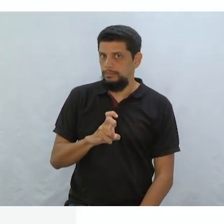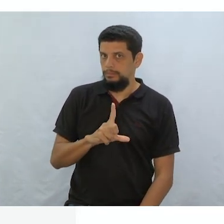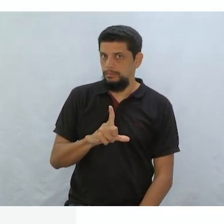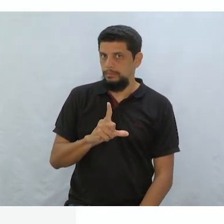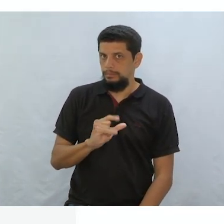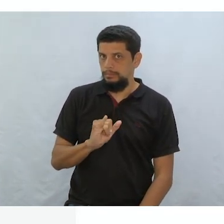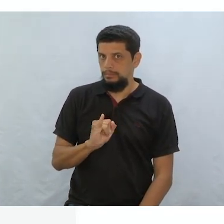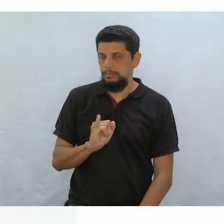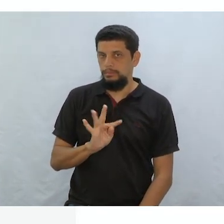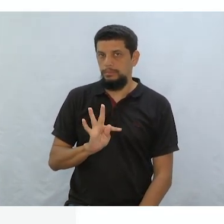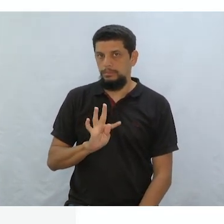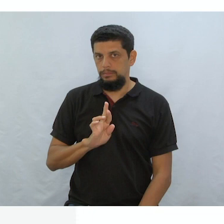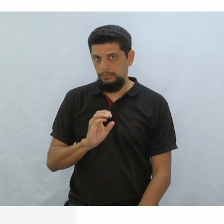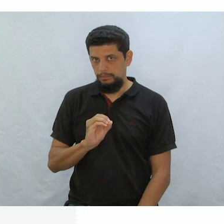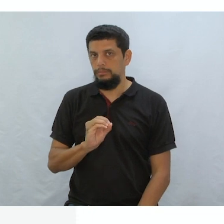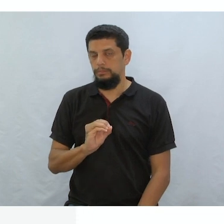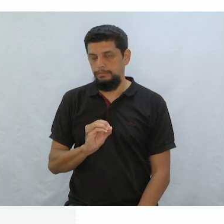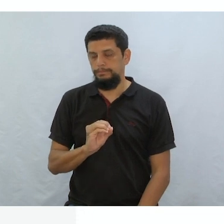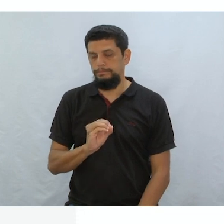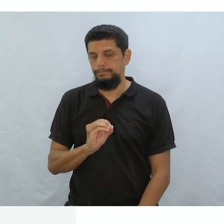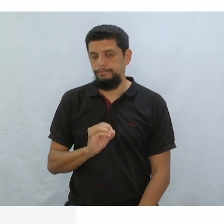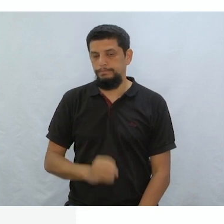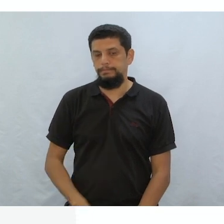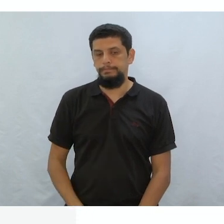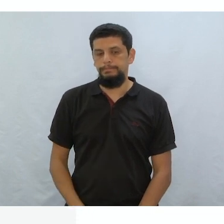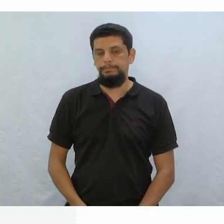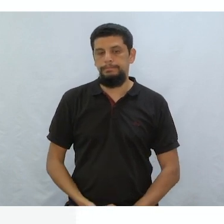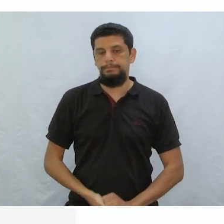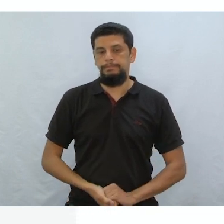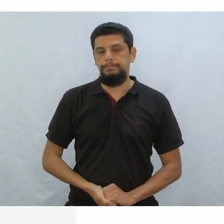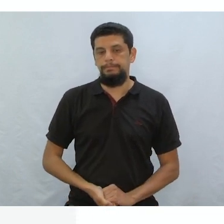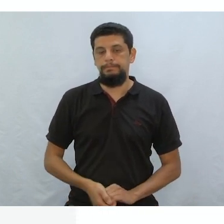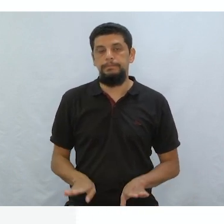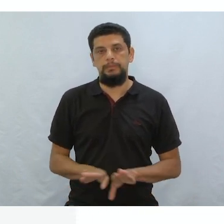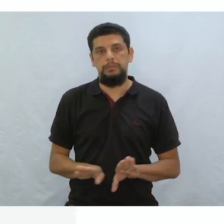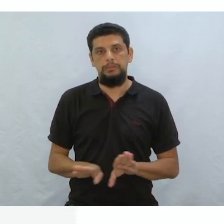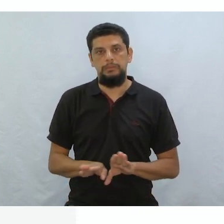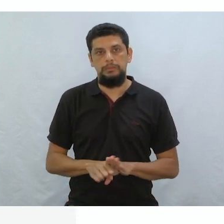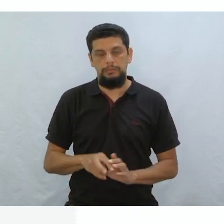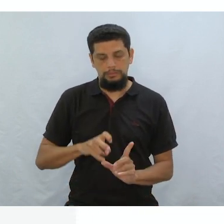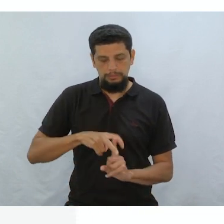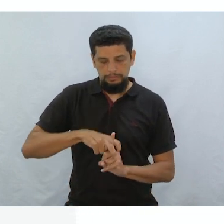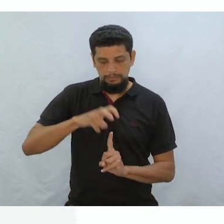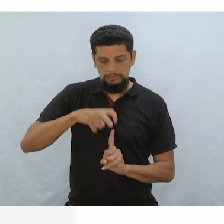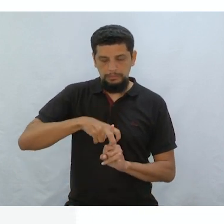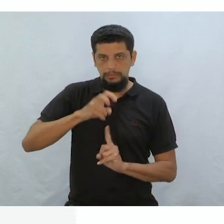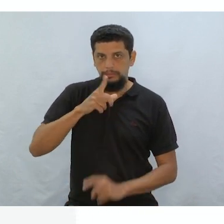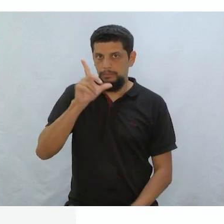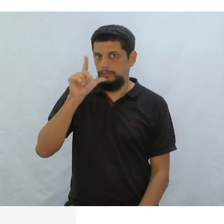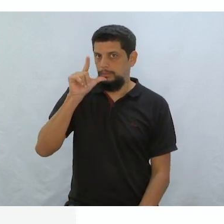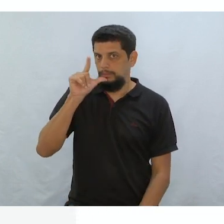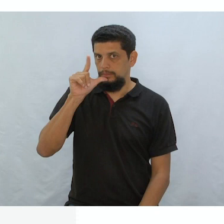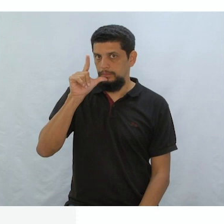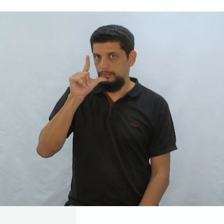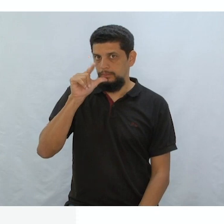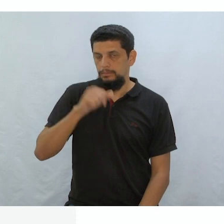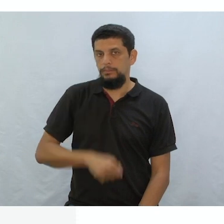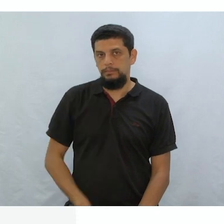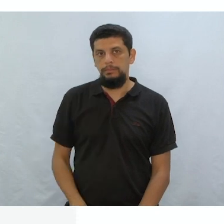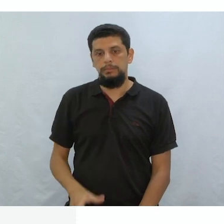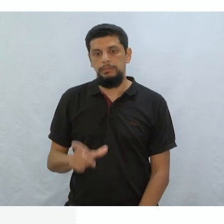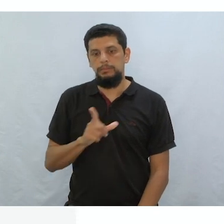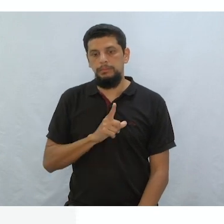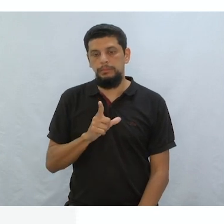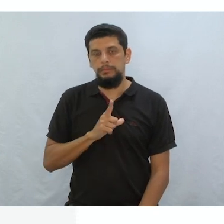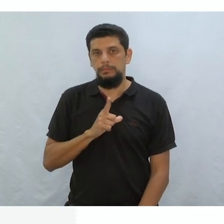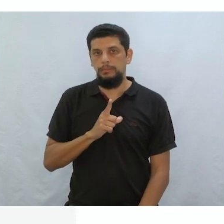também contém a quantidade de litros, né? E este, 5 litros. E também a garrafinha de água, né?